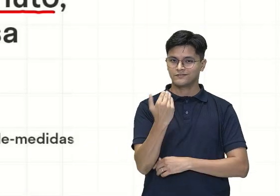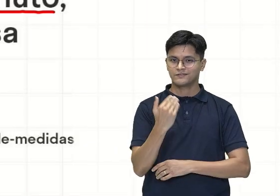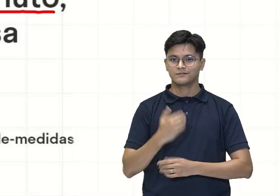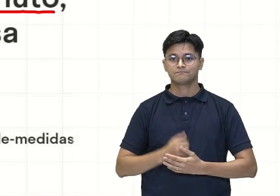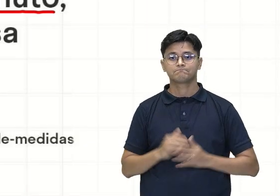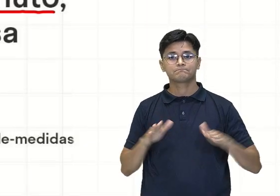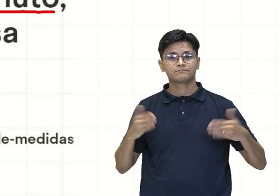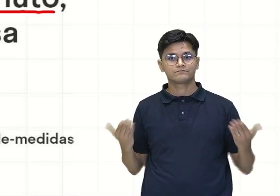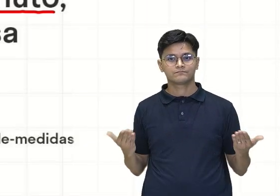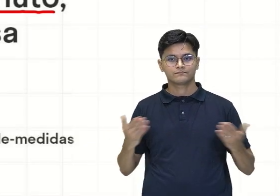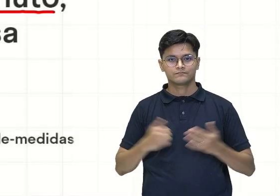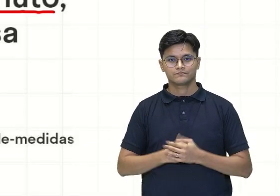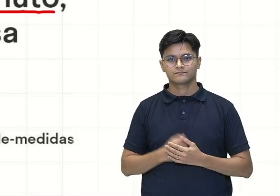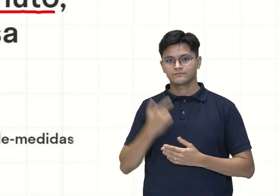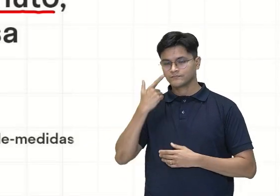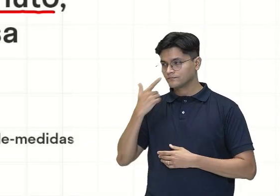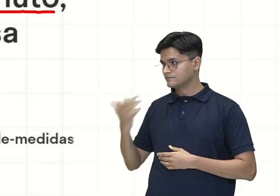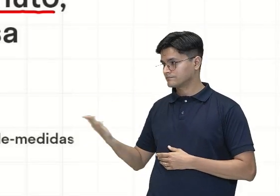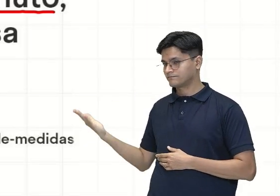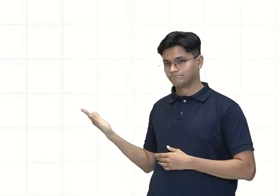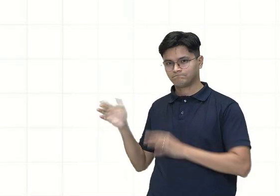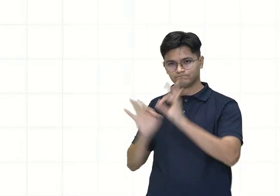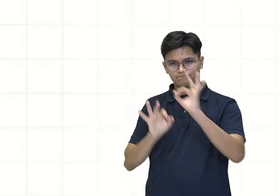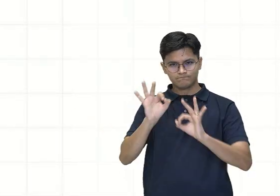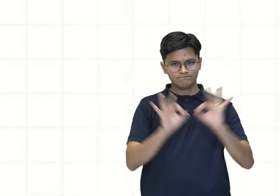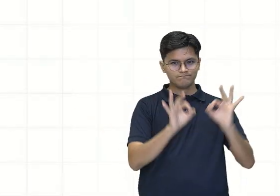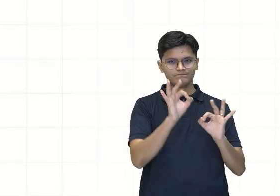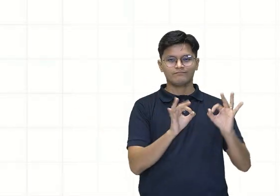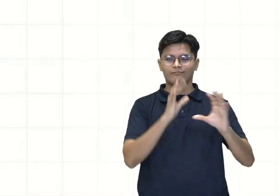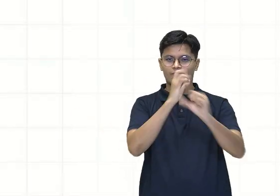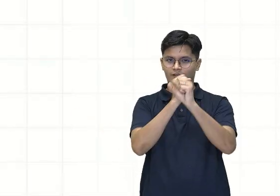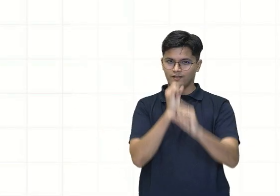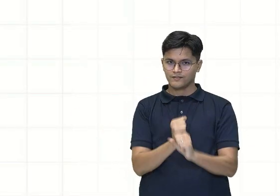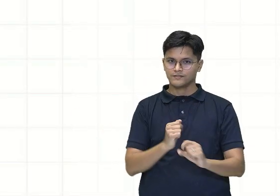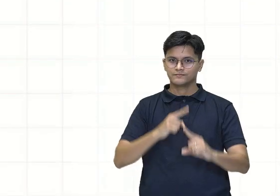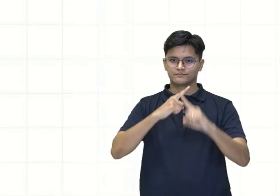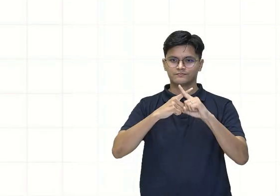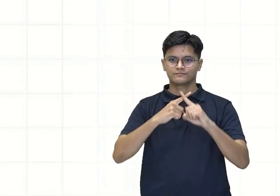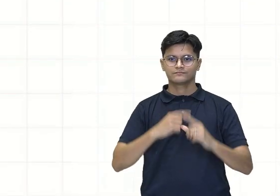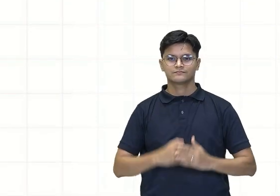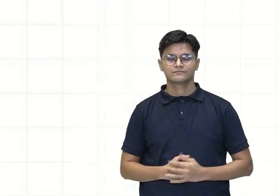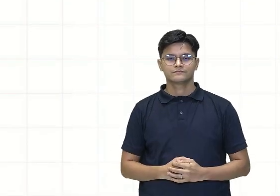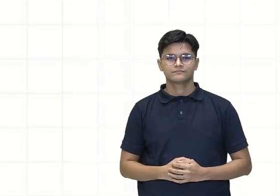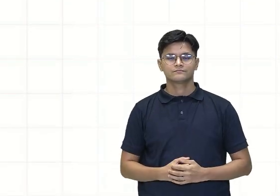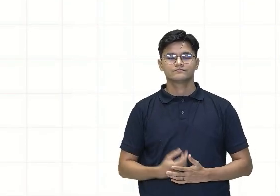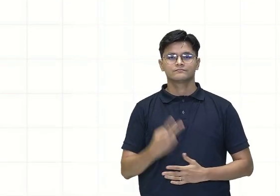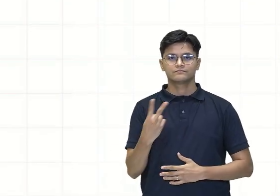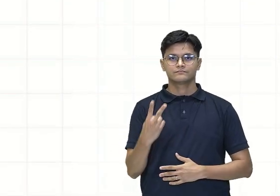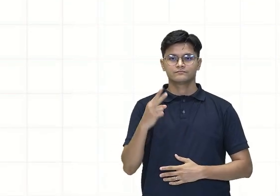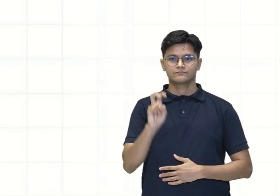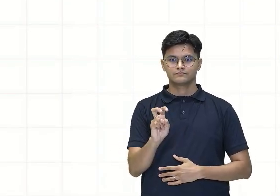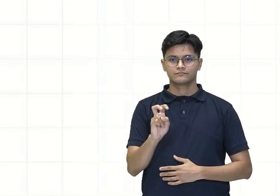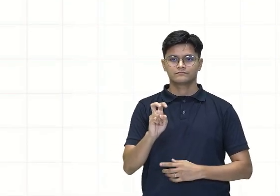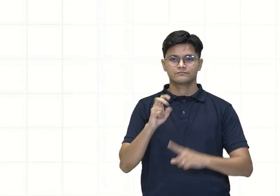Então, vamos aqui efetuar a nossa multiplicação. 25